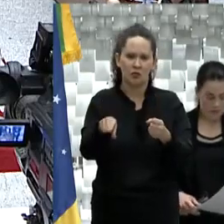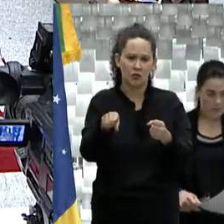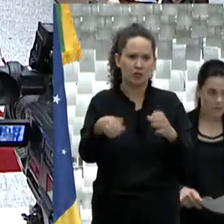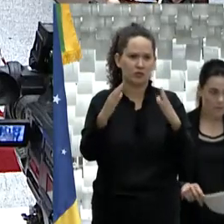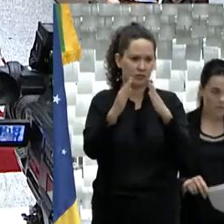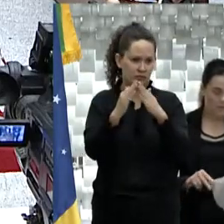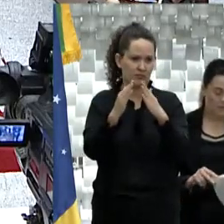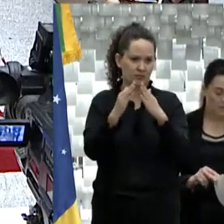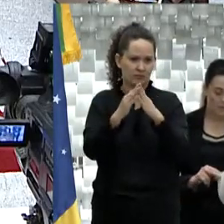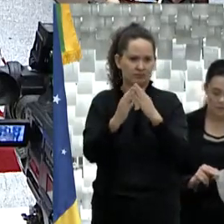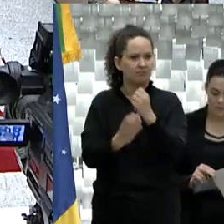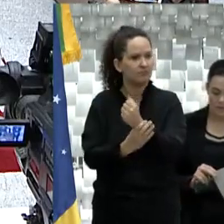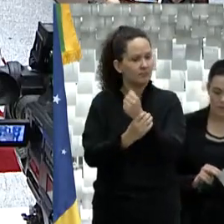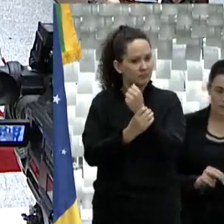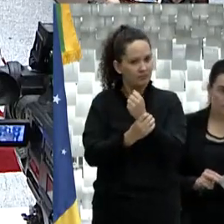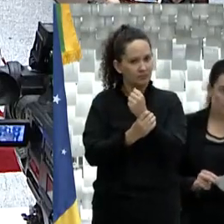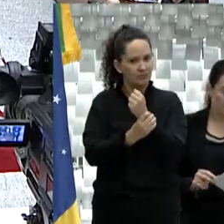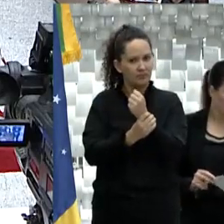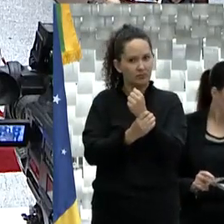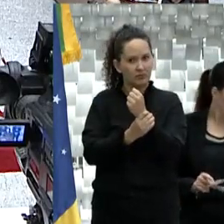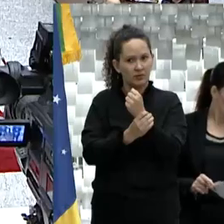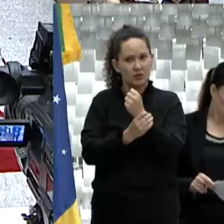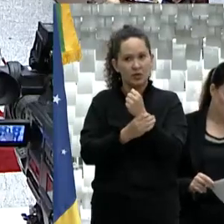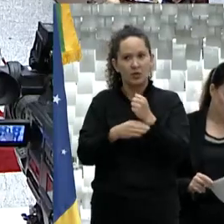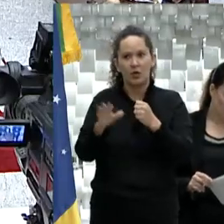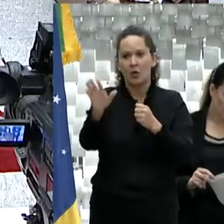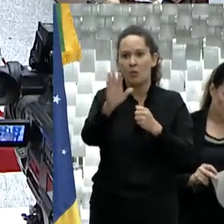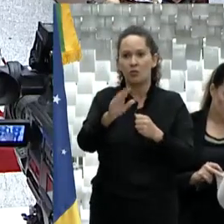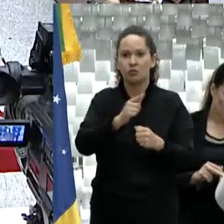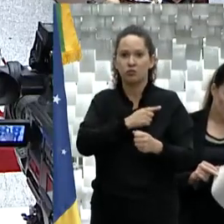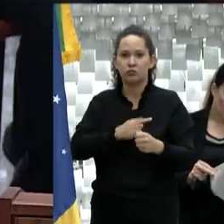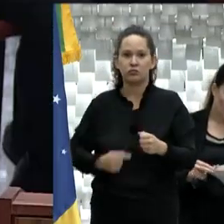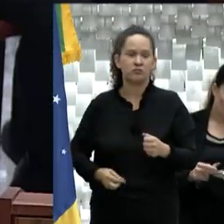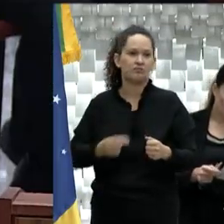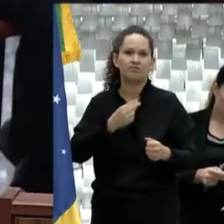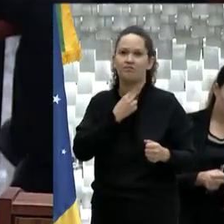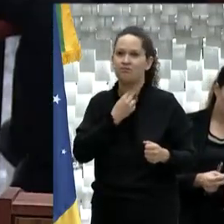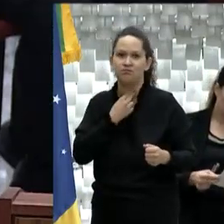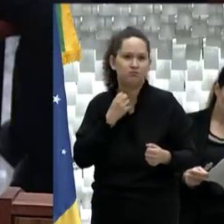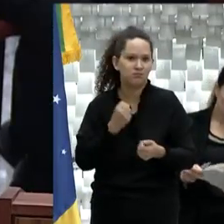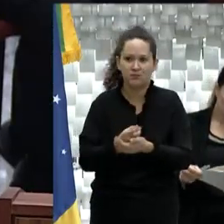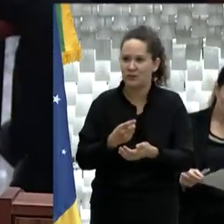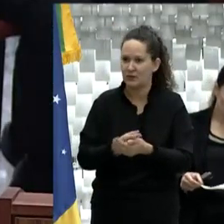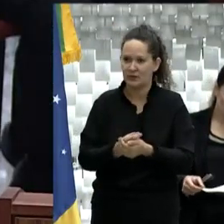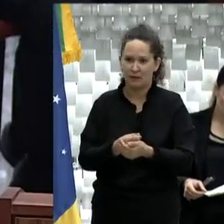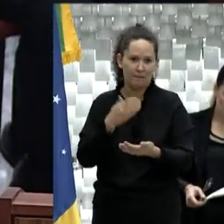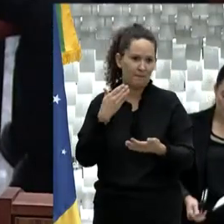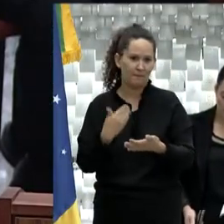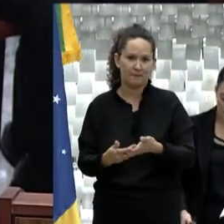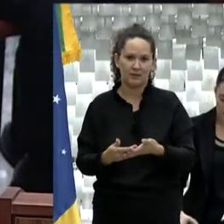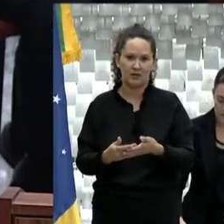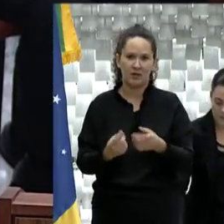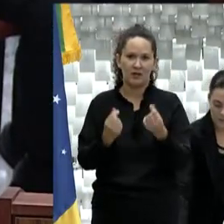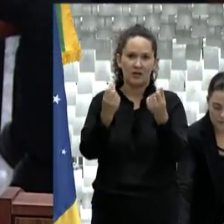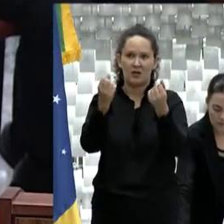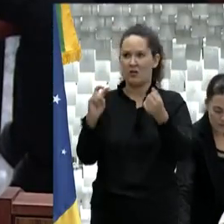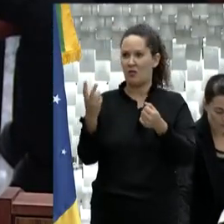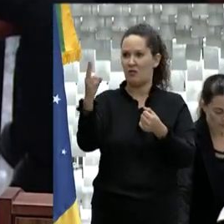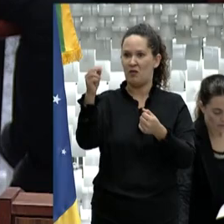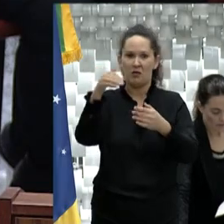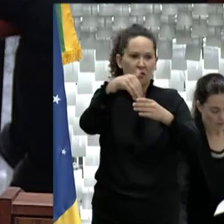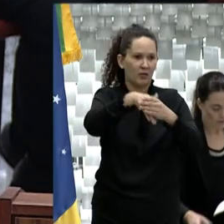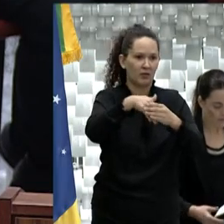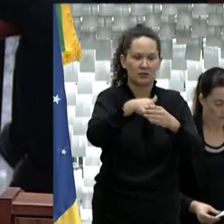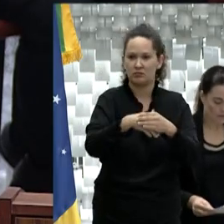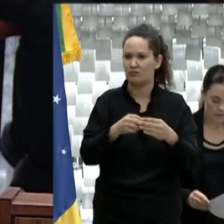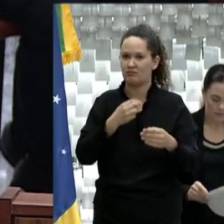Corte a garantia de que o patrimônio público não poderá ser corrompido, nem ter seus recursos escondidos